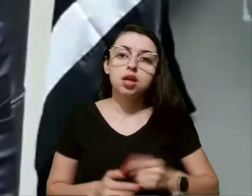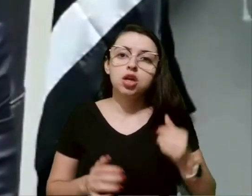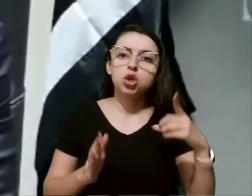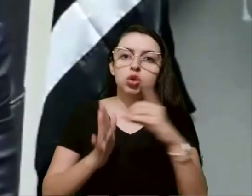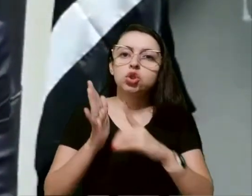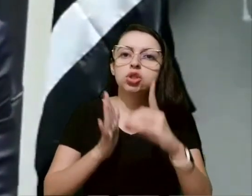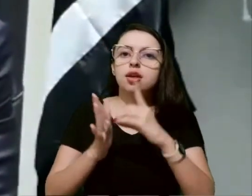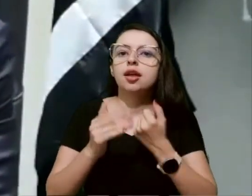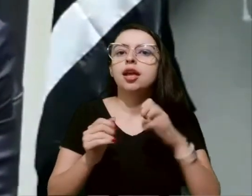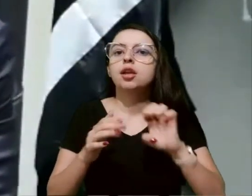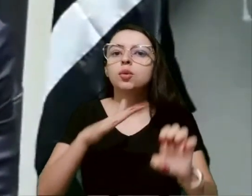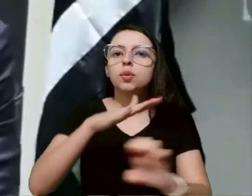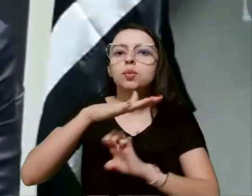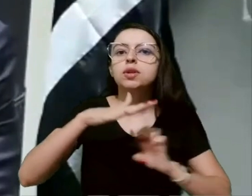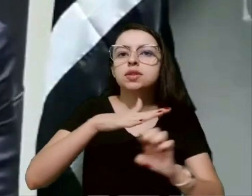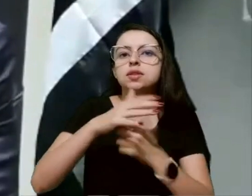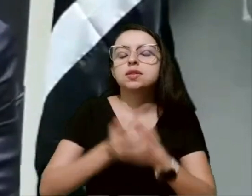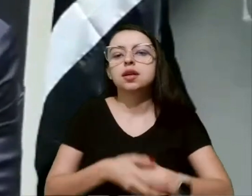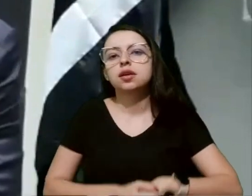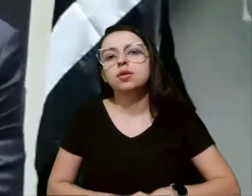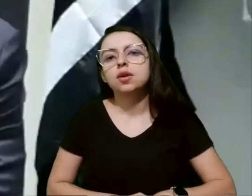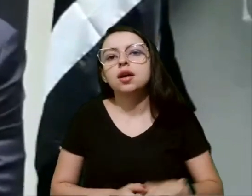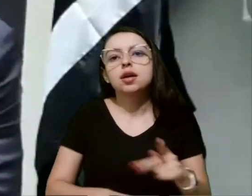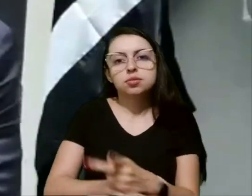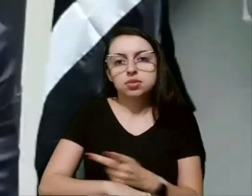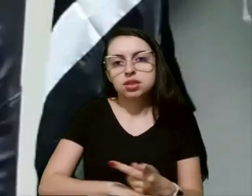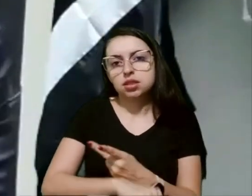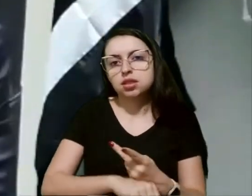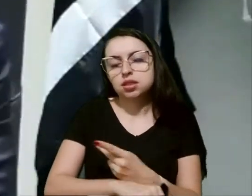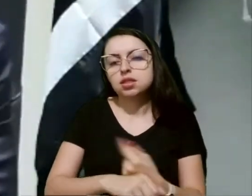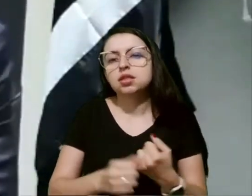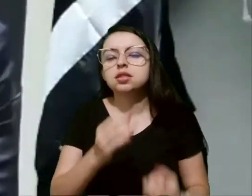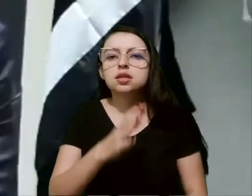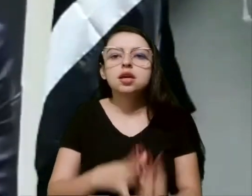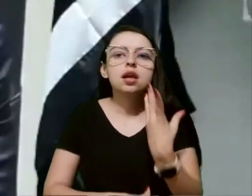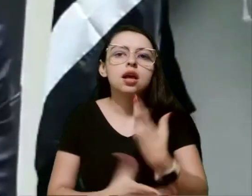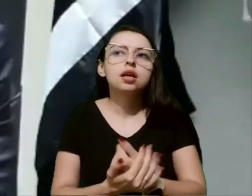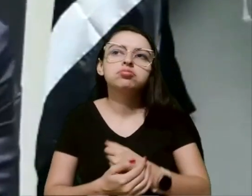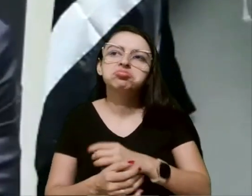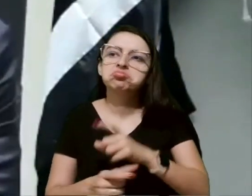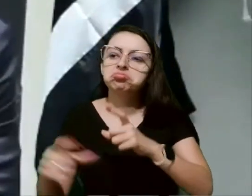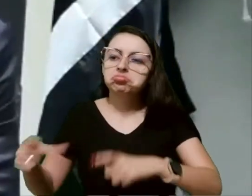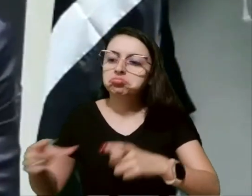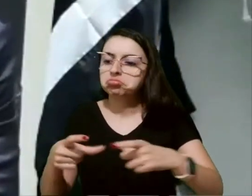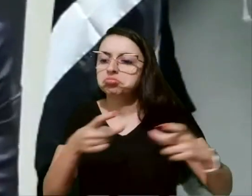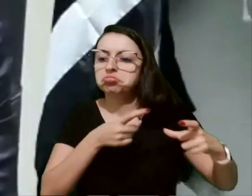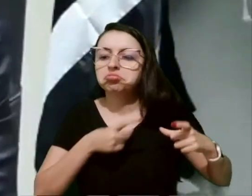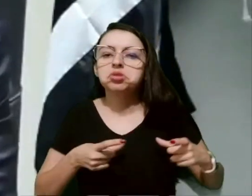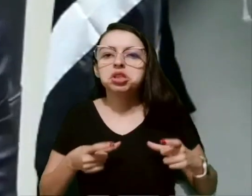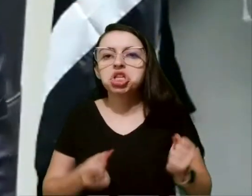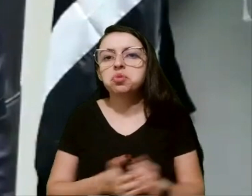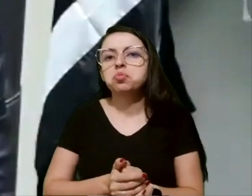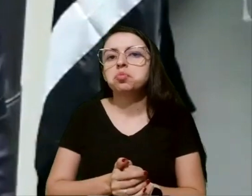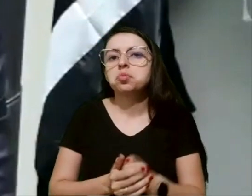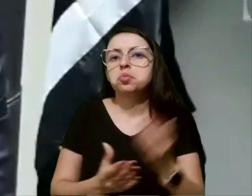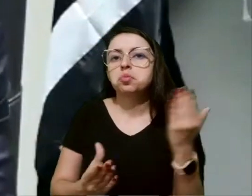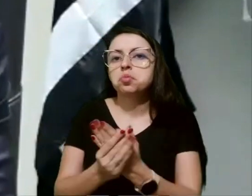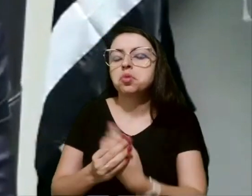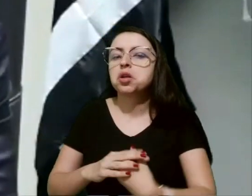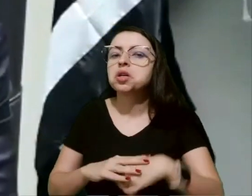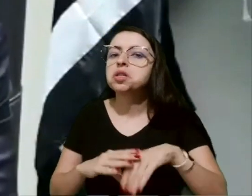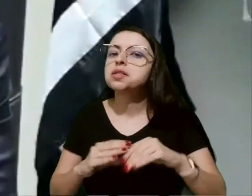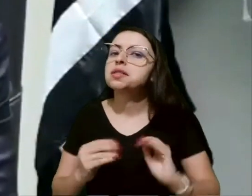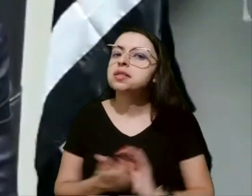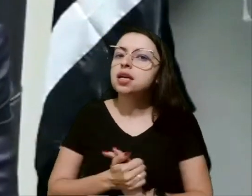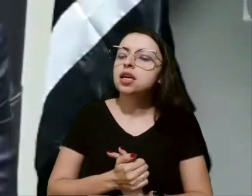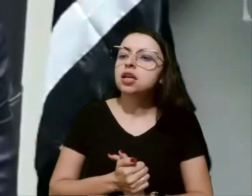direito empresarial, as pesquisas que nós elaboramos passam por processo civil, questões